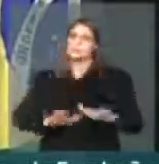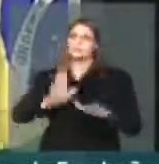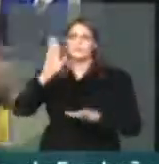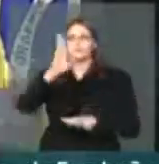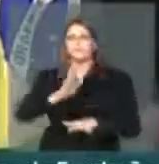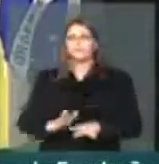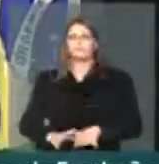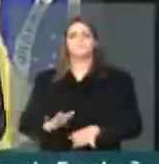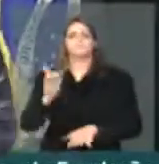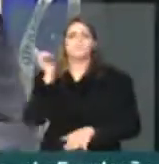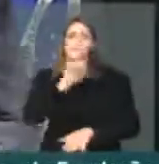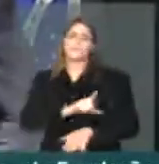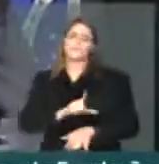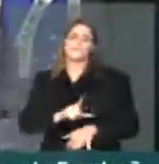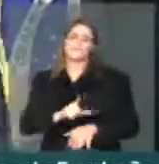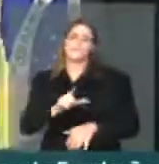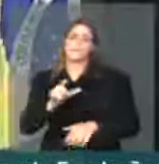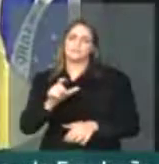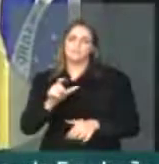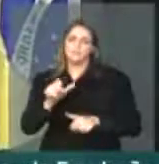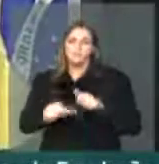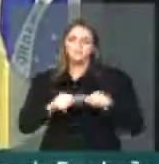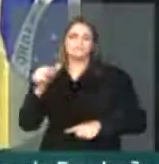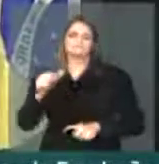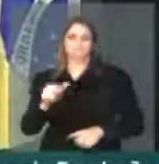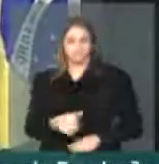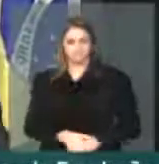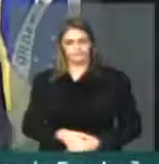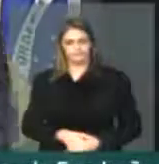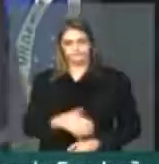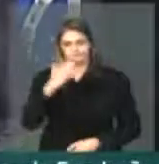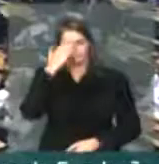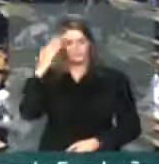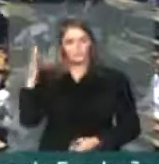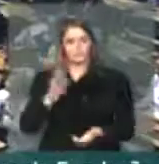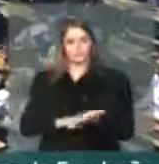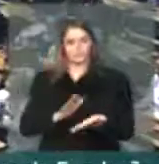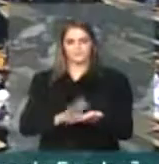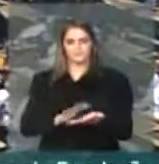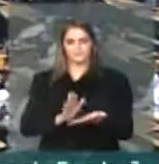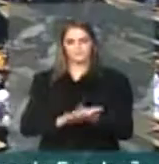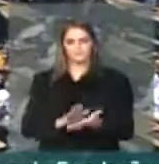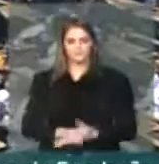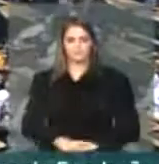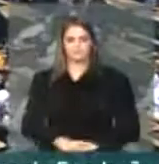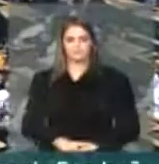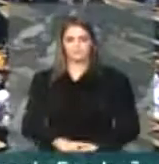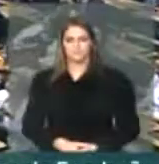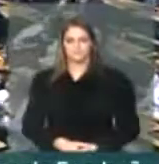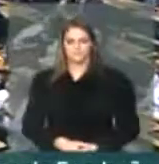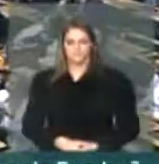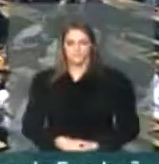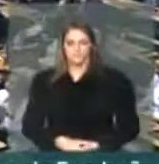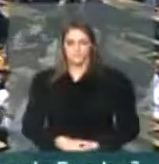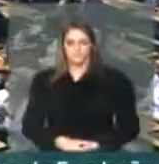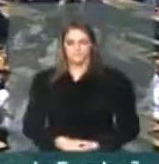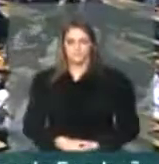crise e encontrar o seu... Muito obrigado, presidente. Parabéns. Obrigado, deputado Luiz Carlos Raul.